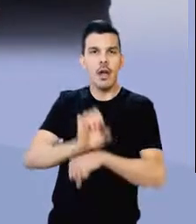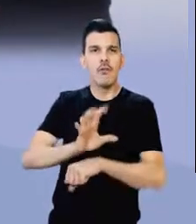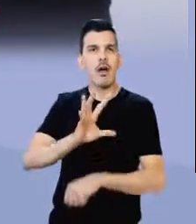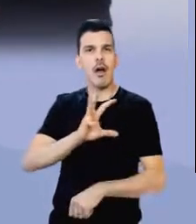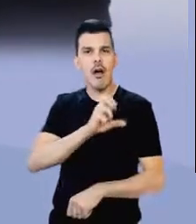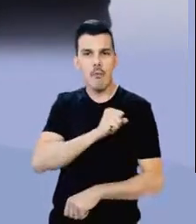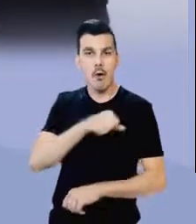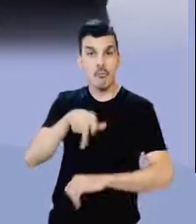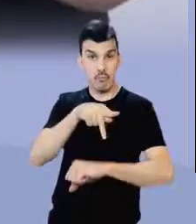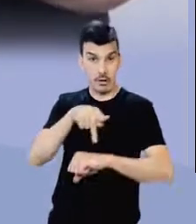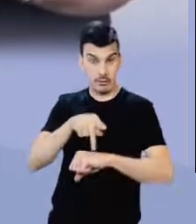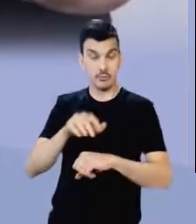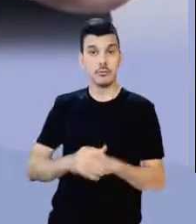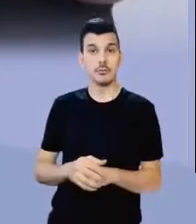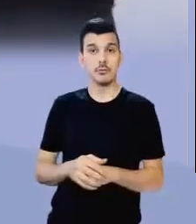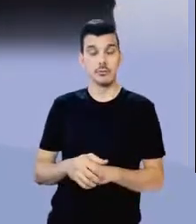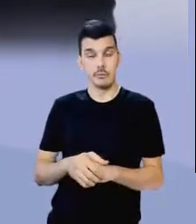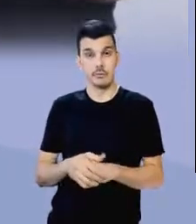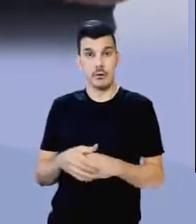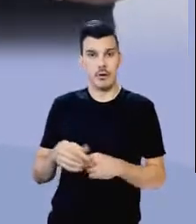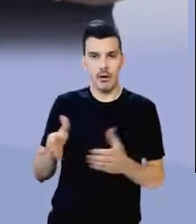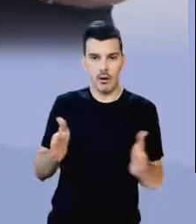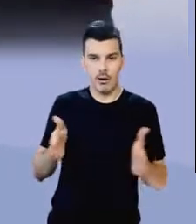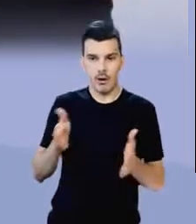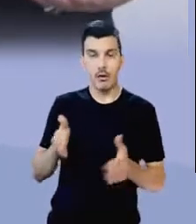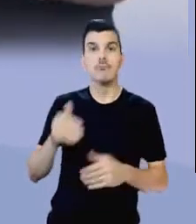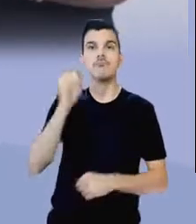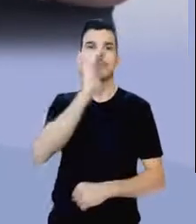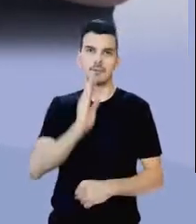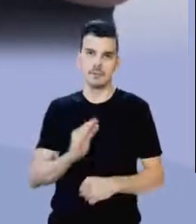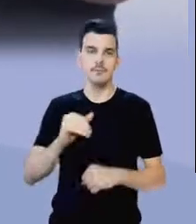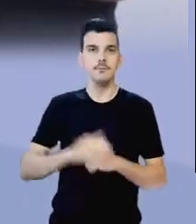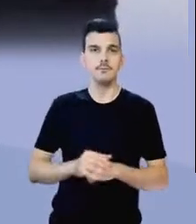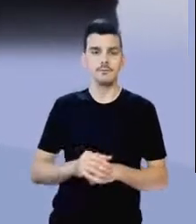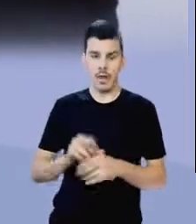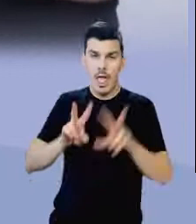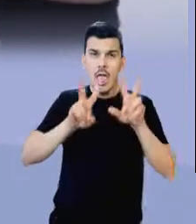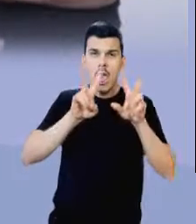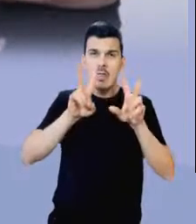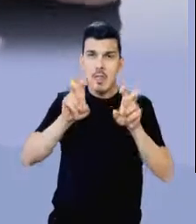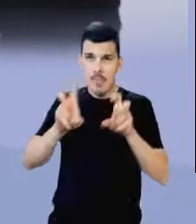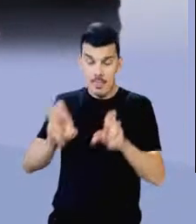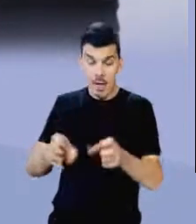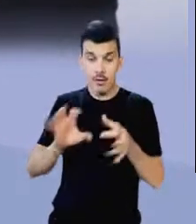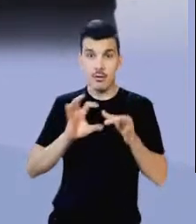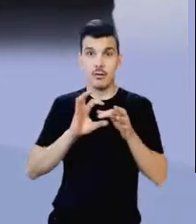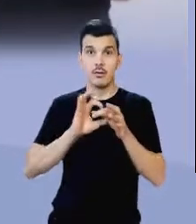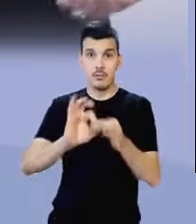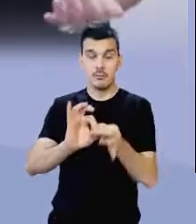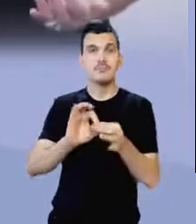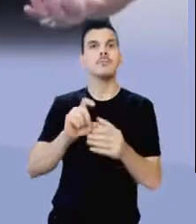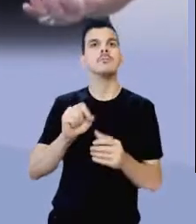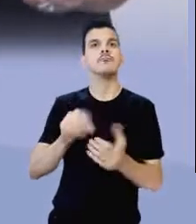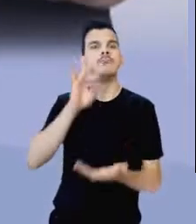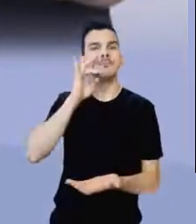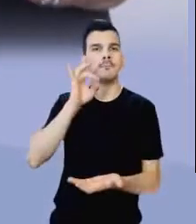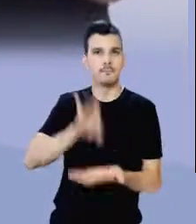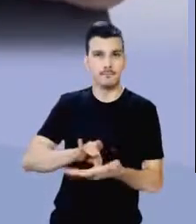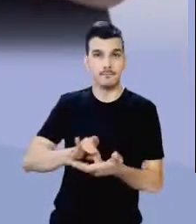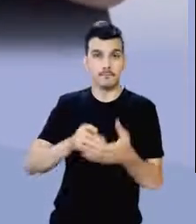no mundo. E nós estávamos no país, no Brasil. Os assuntos serão um